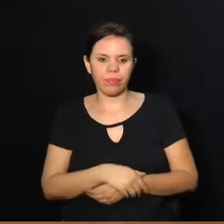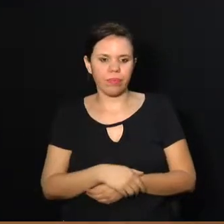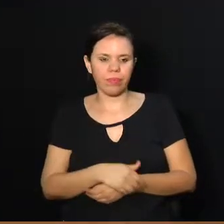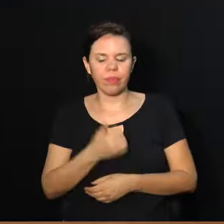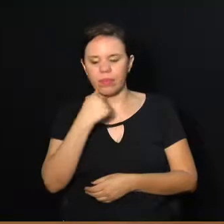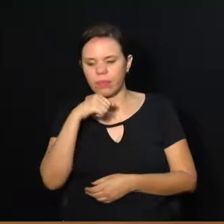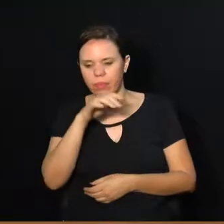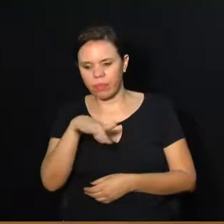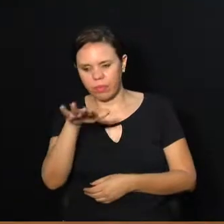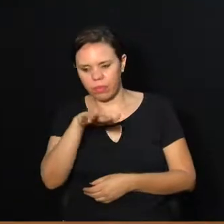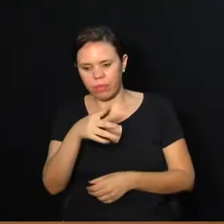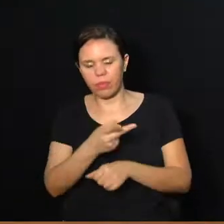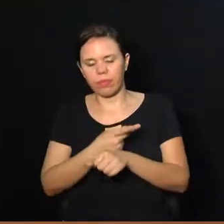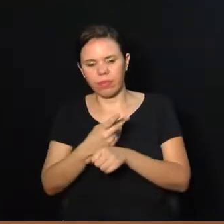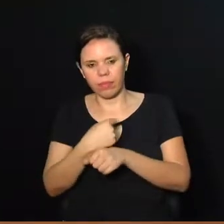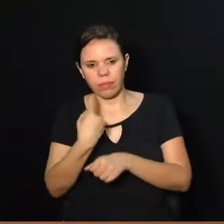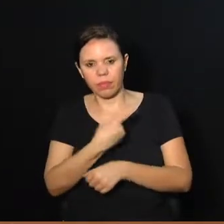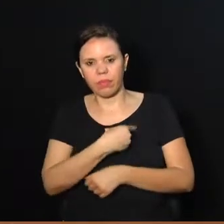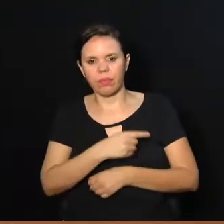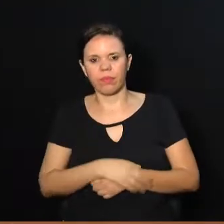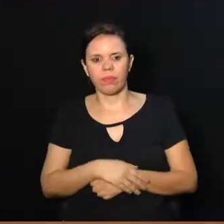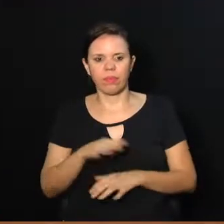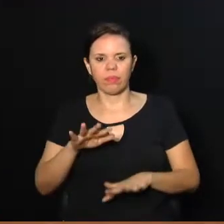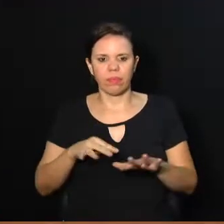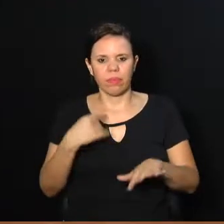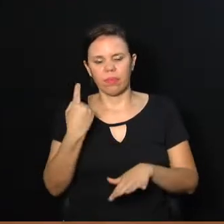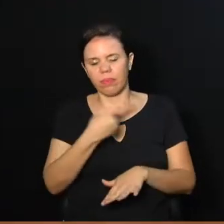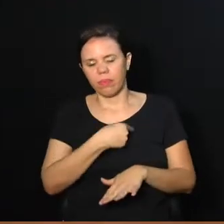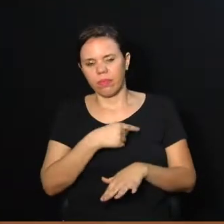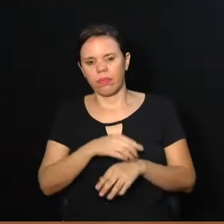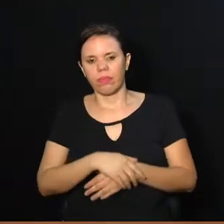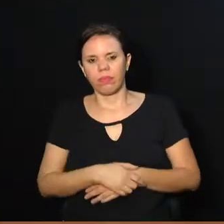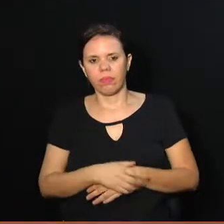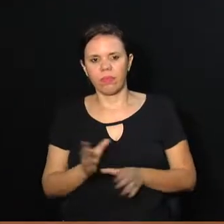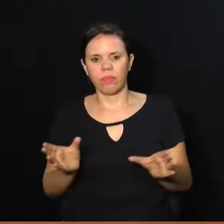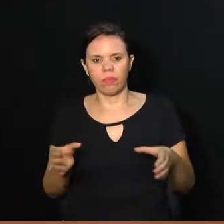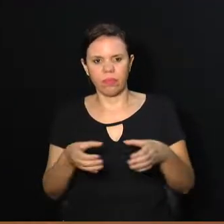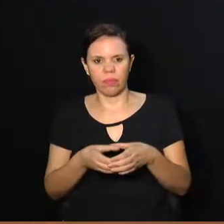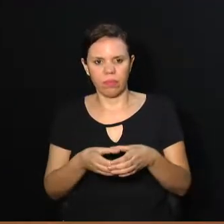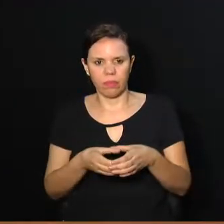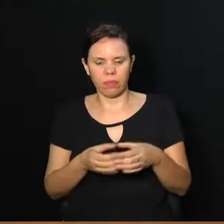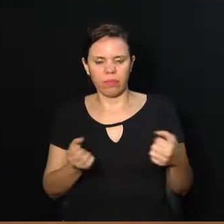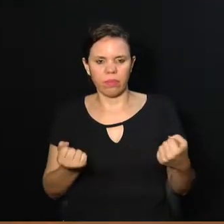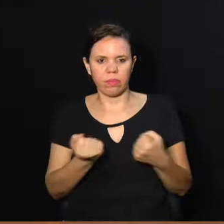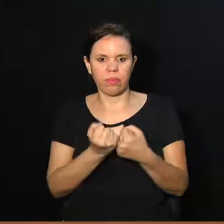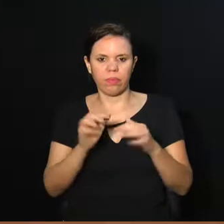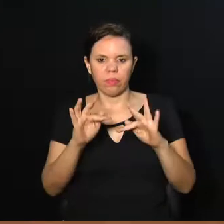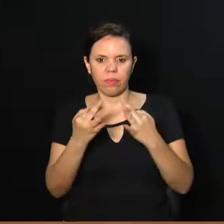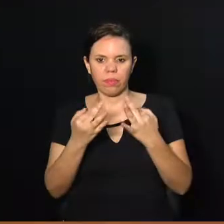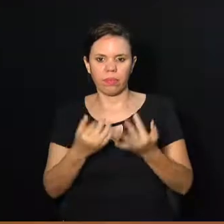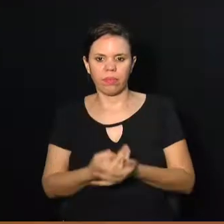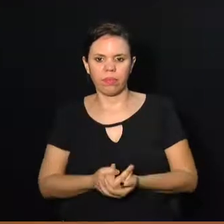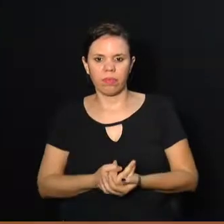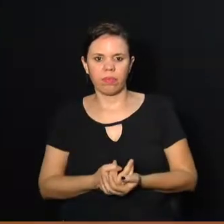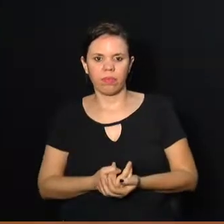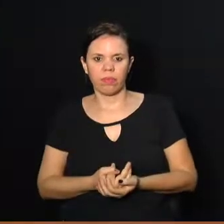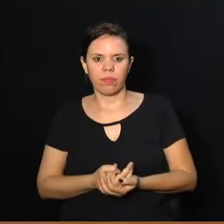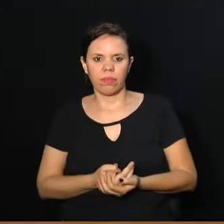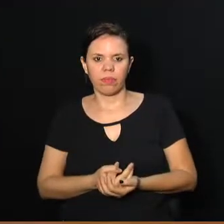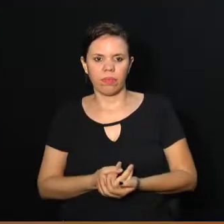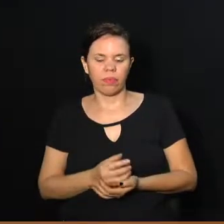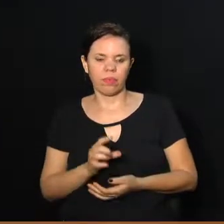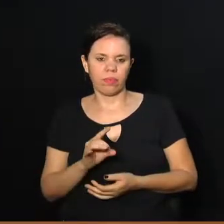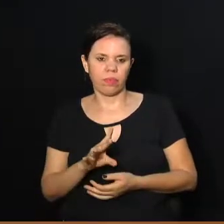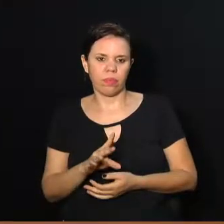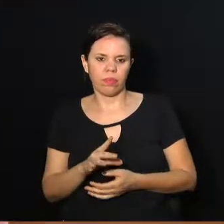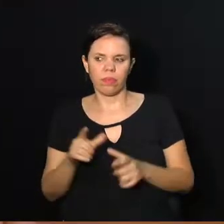mães acabam nos procurando. Quando nós estamos no grupo de amparo à família, não necessariamente